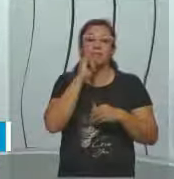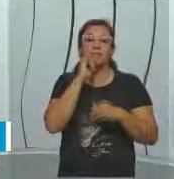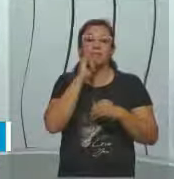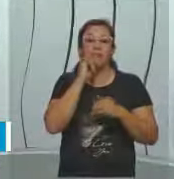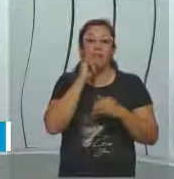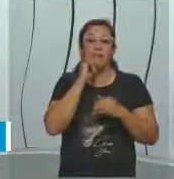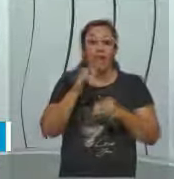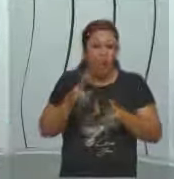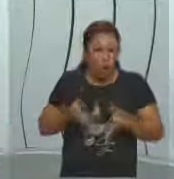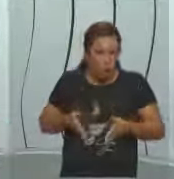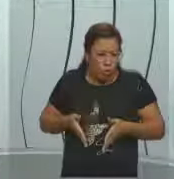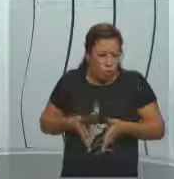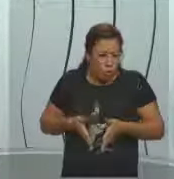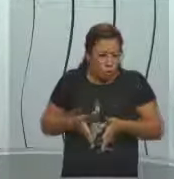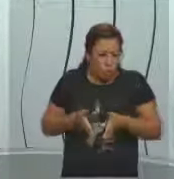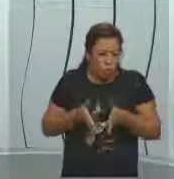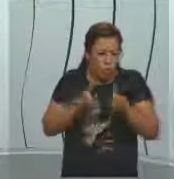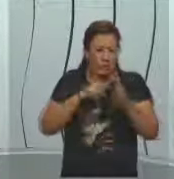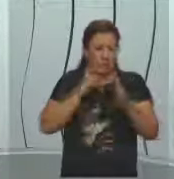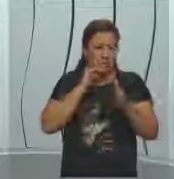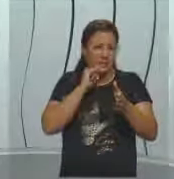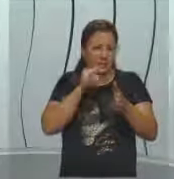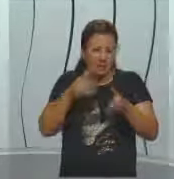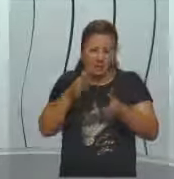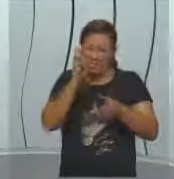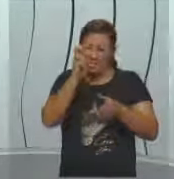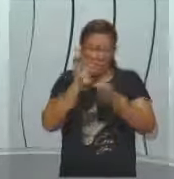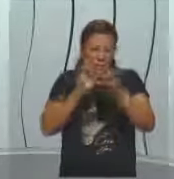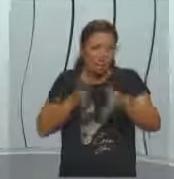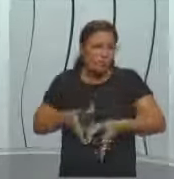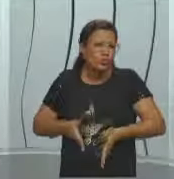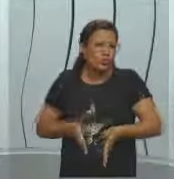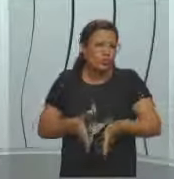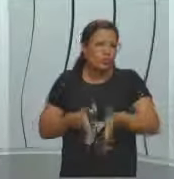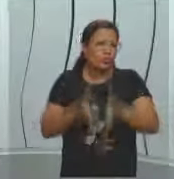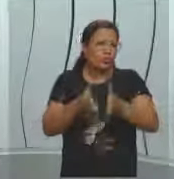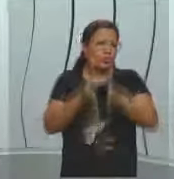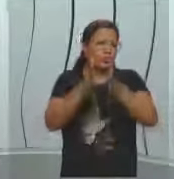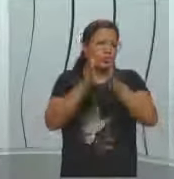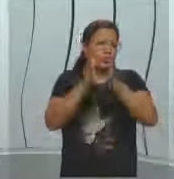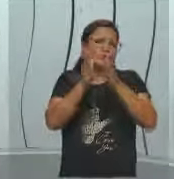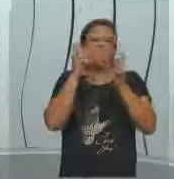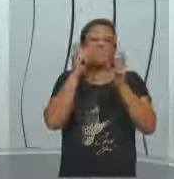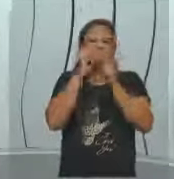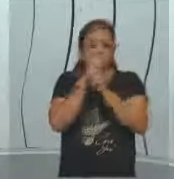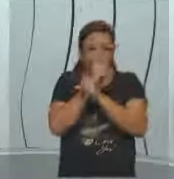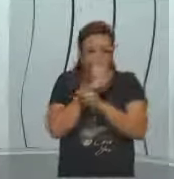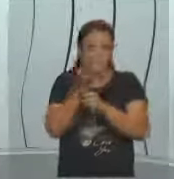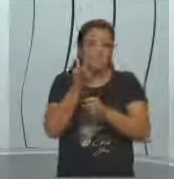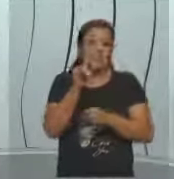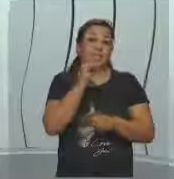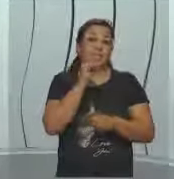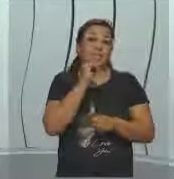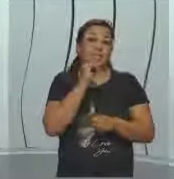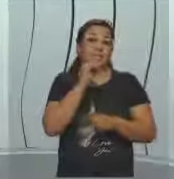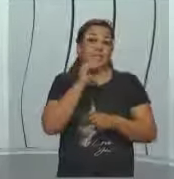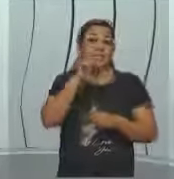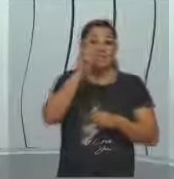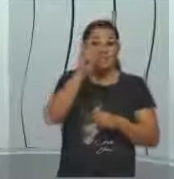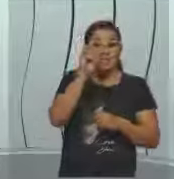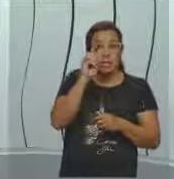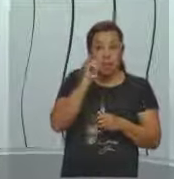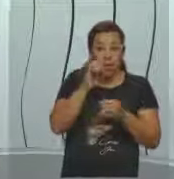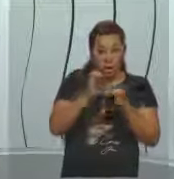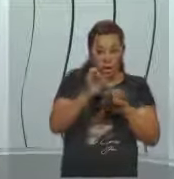mais comprido, se eu tivesse um corredor com 5 metros de comprimento, eu vou ter uma certa dificuldade. Se esse corredor tivesse 50